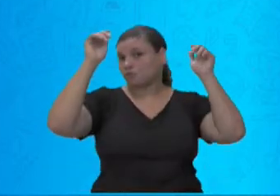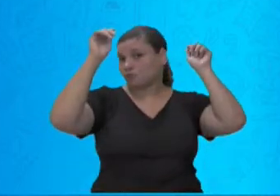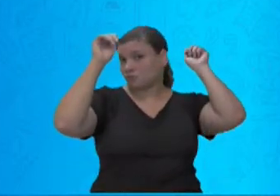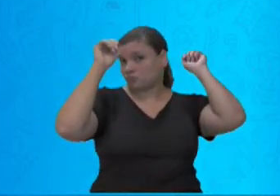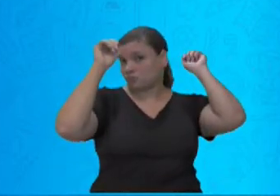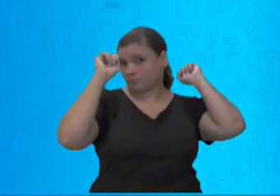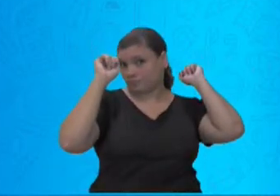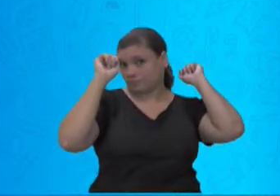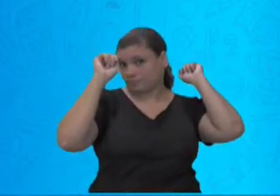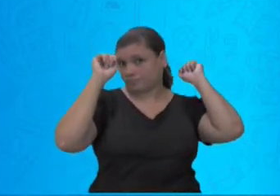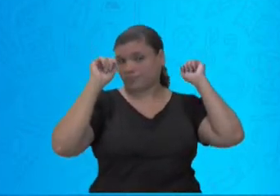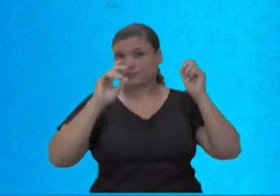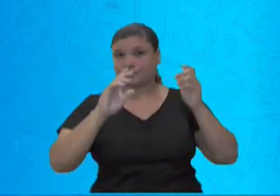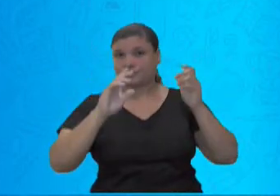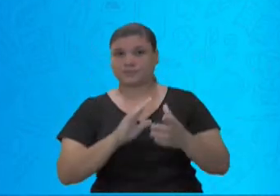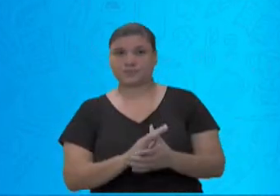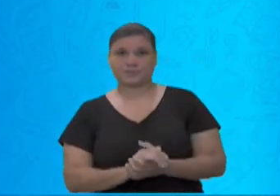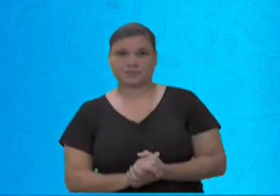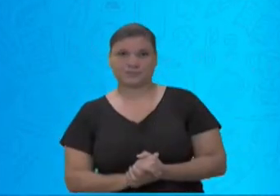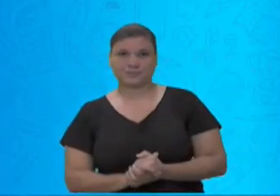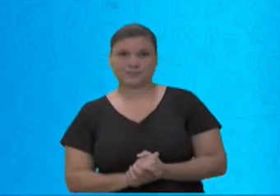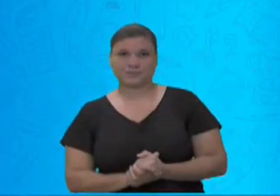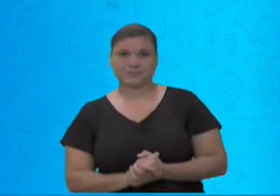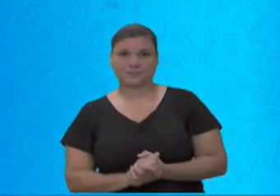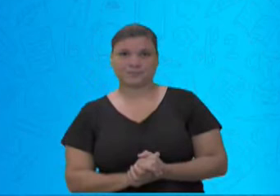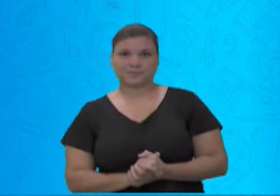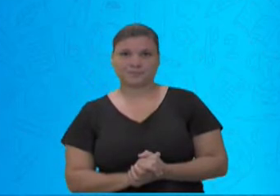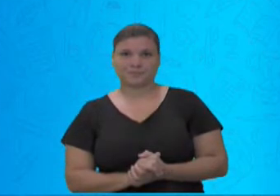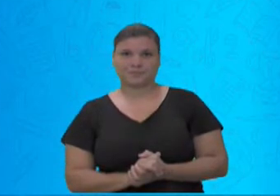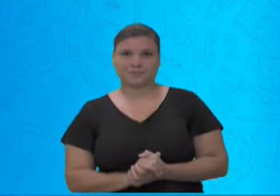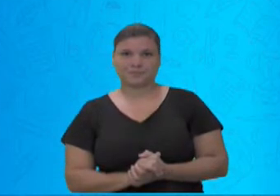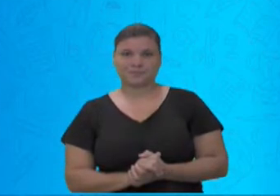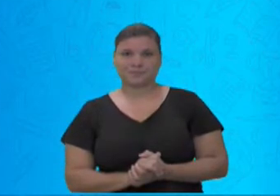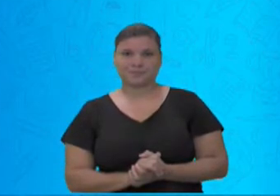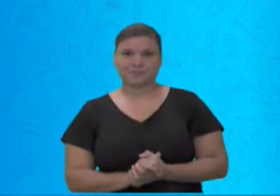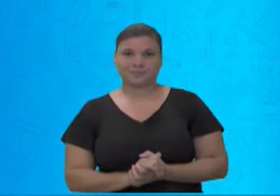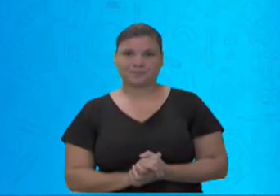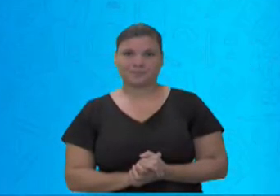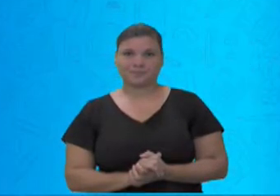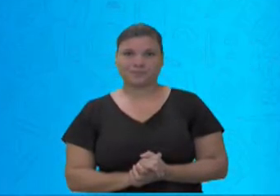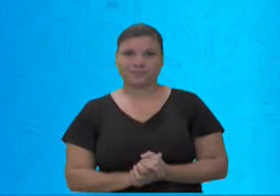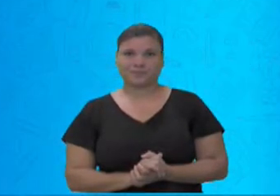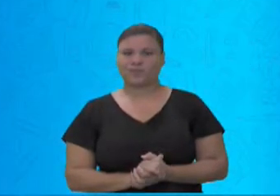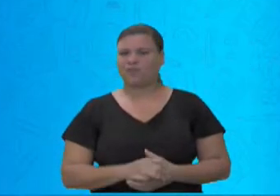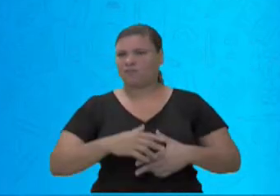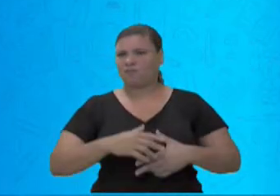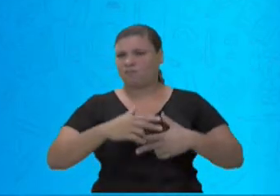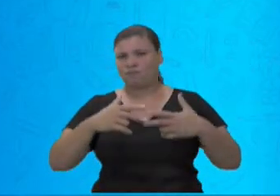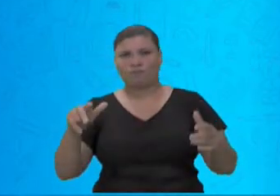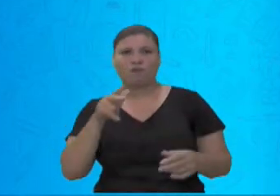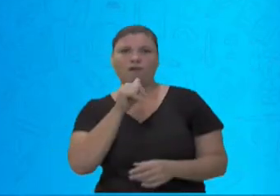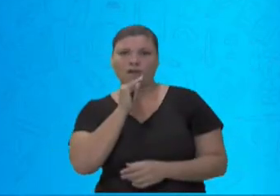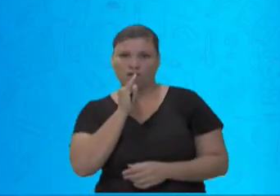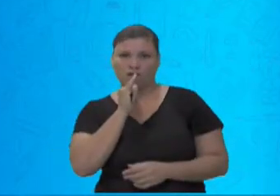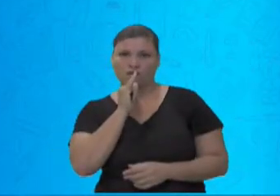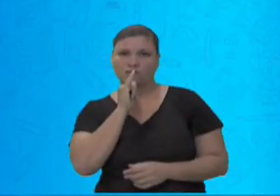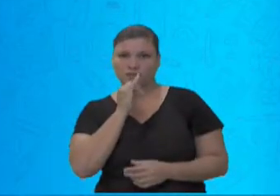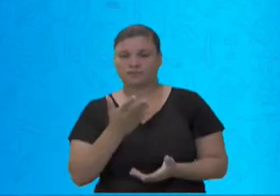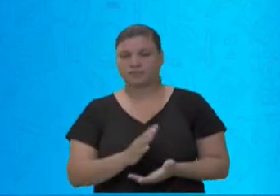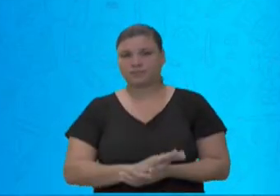enchiqueirar, que vem da palavra chiqueiro. E aí temos outras também.